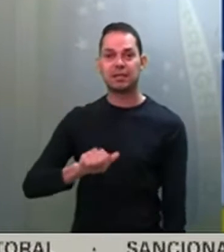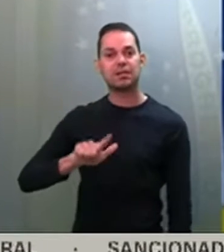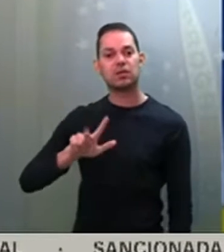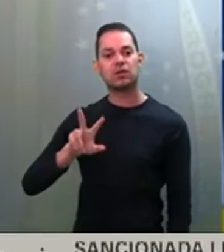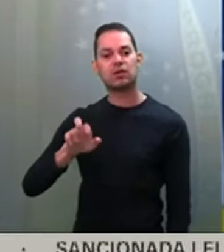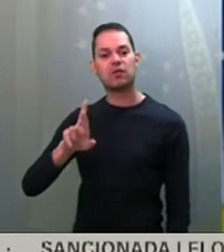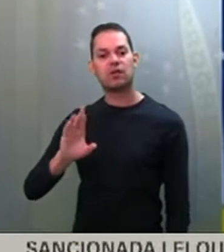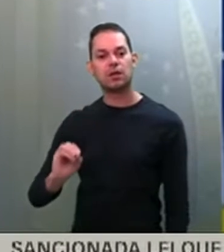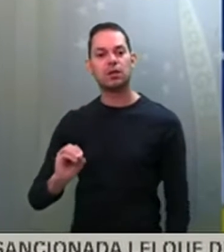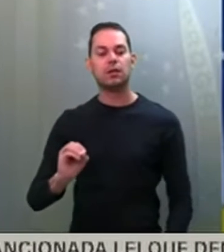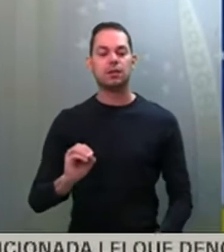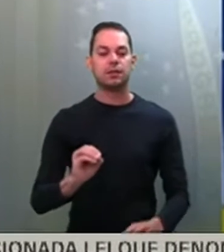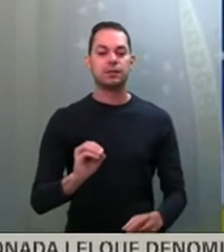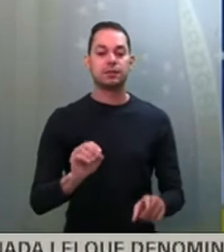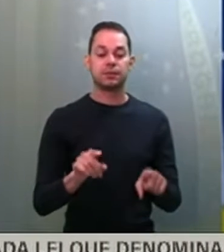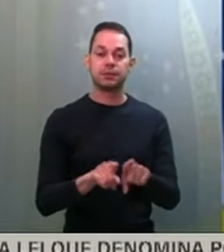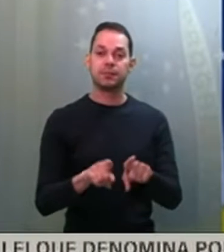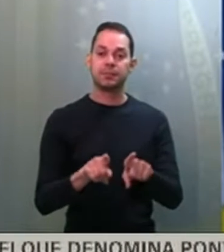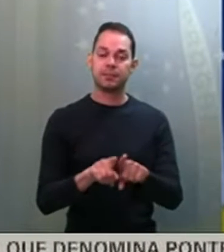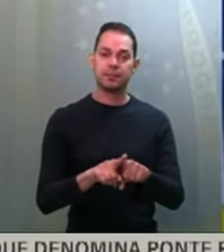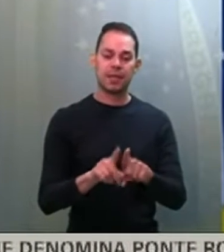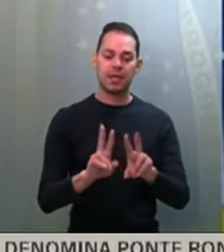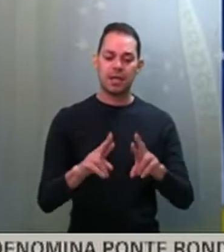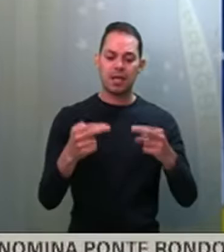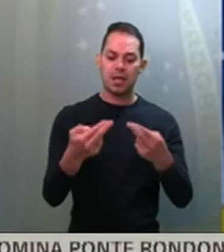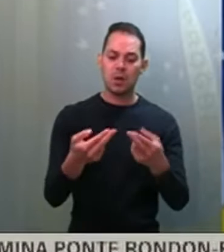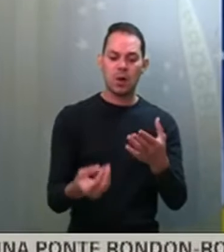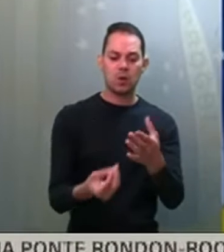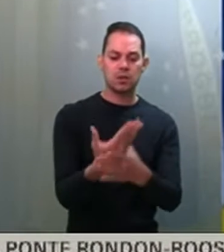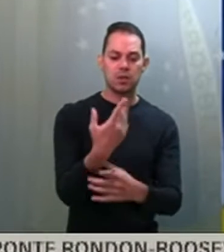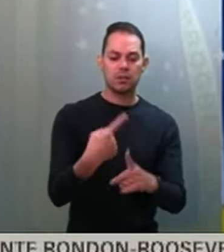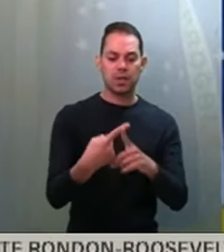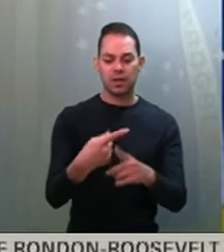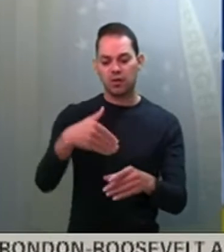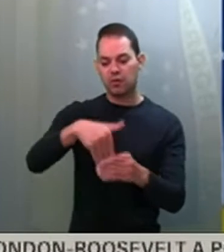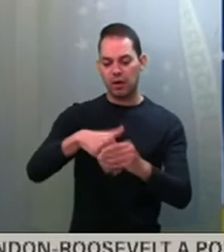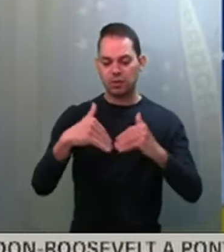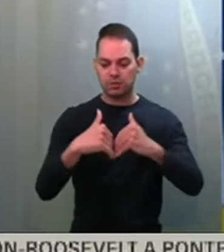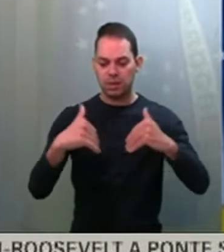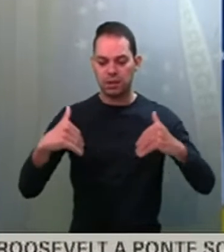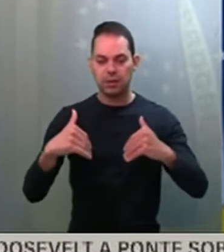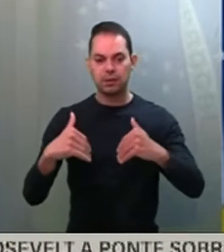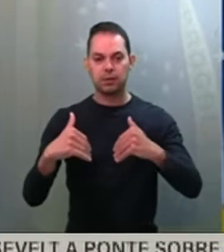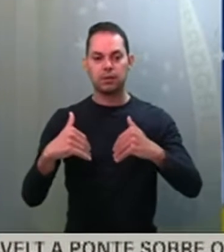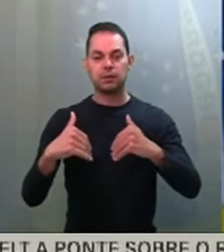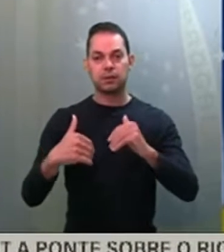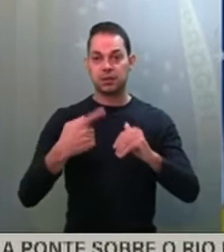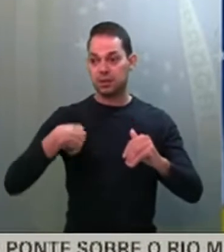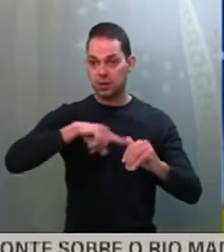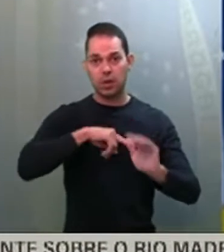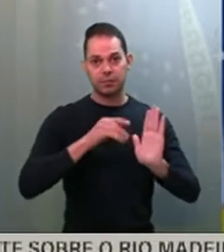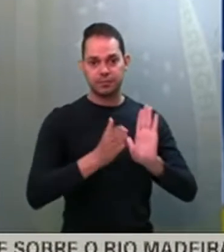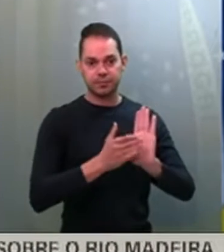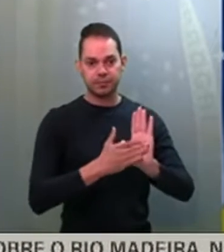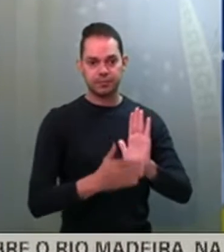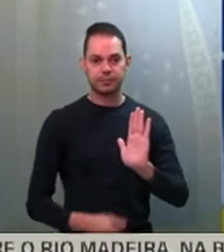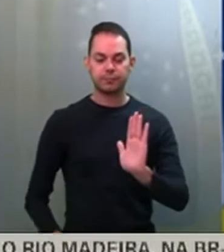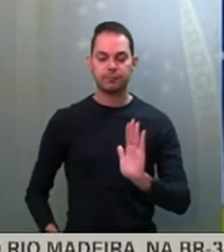e que teria sido motivada por um por um voto em separado que propusemos